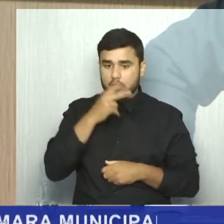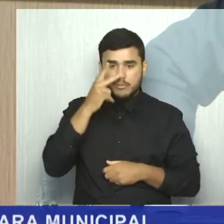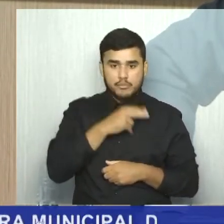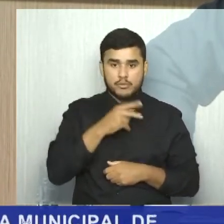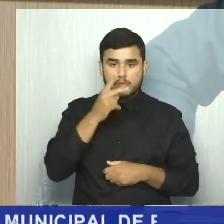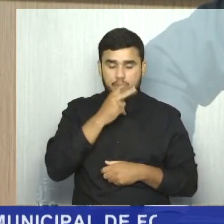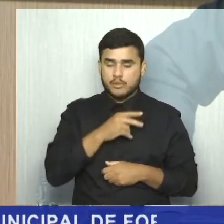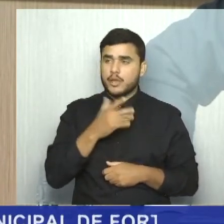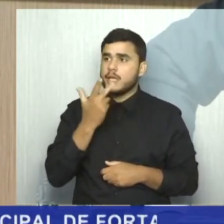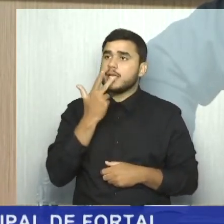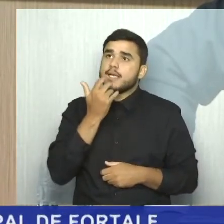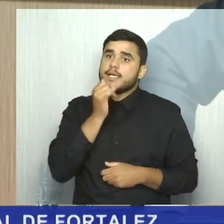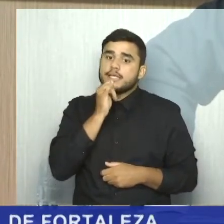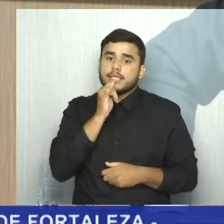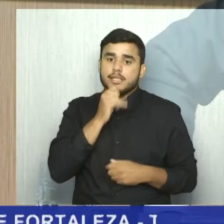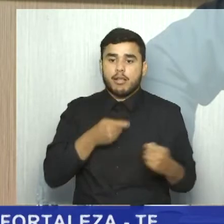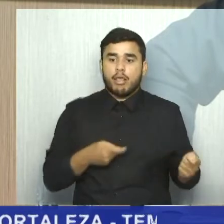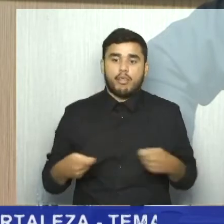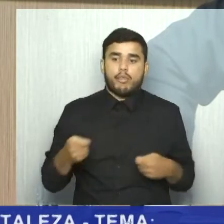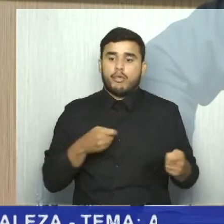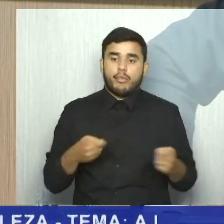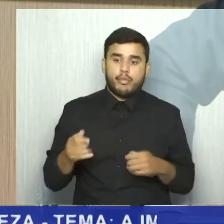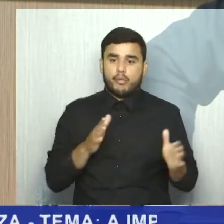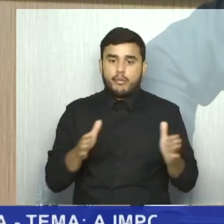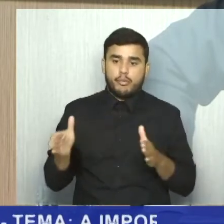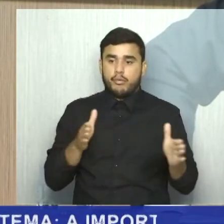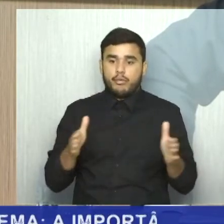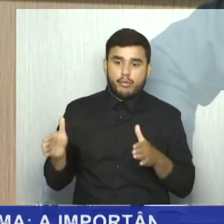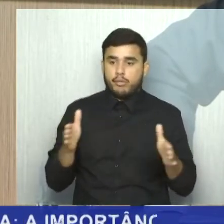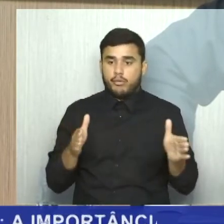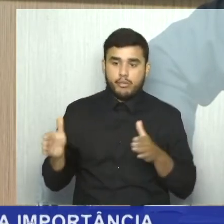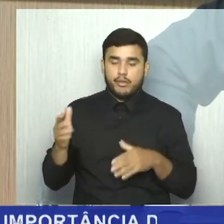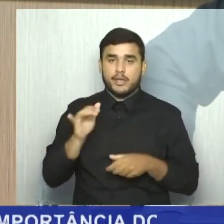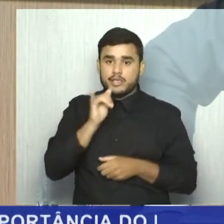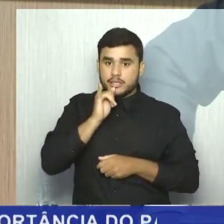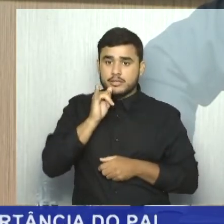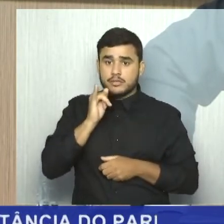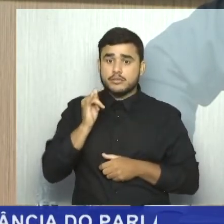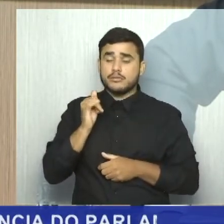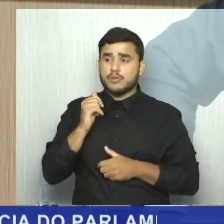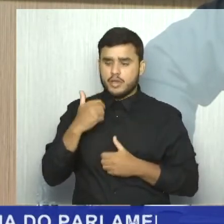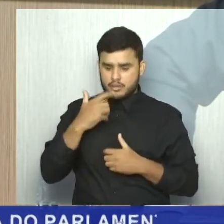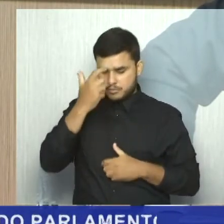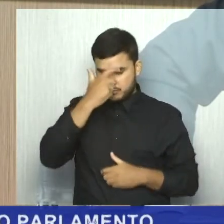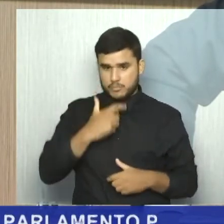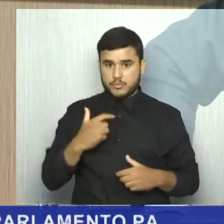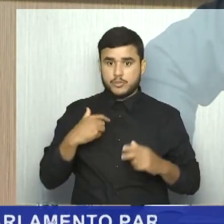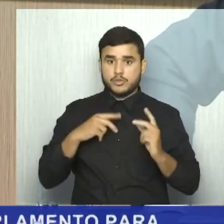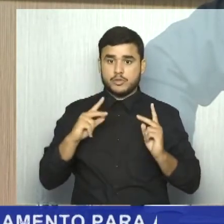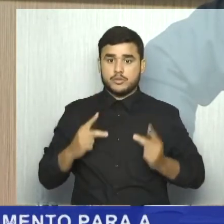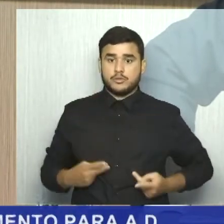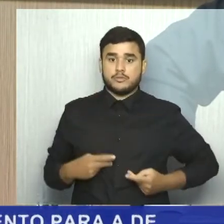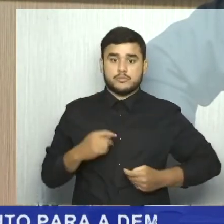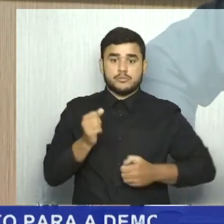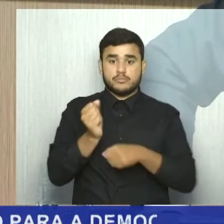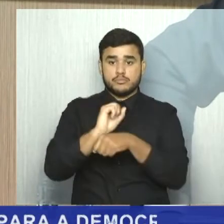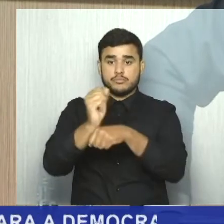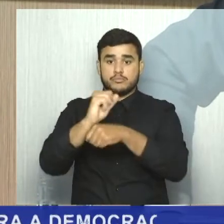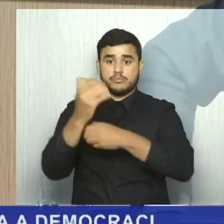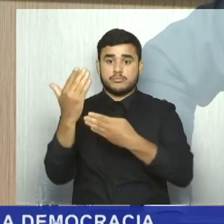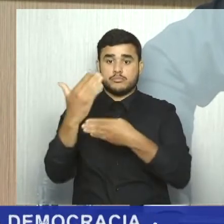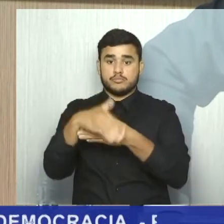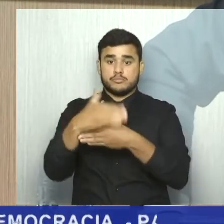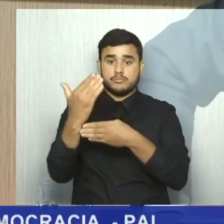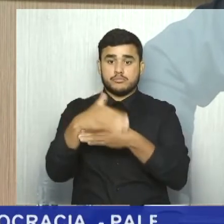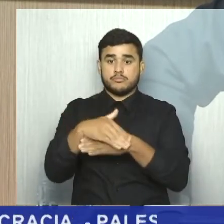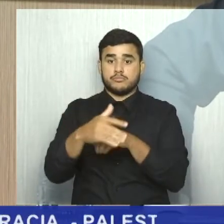repetida, todas serão substituídas por algoritmos e robôs. Então, por exemplo, motorista de táxi, não haverá